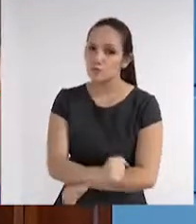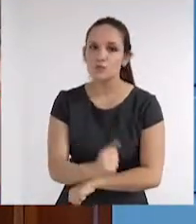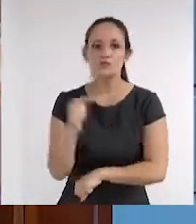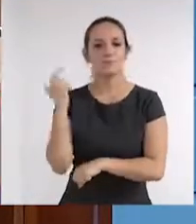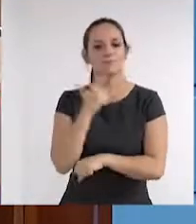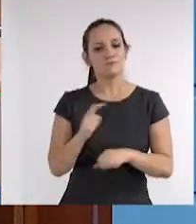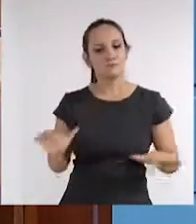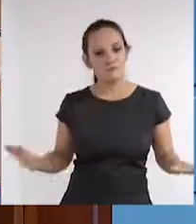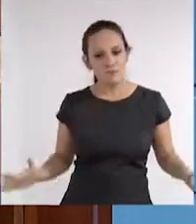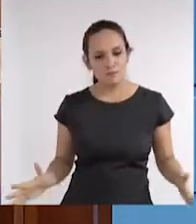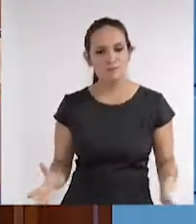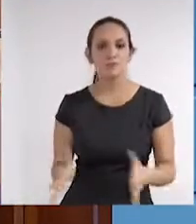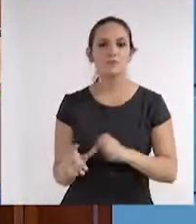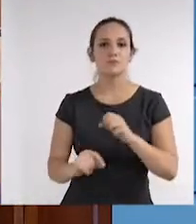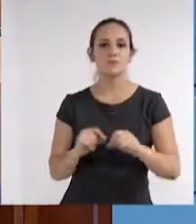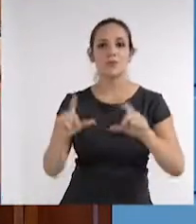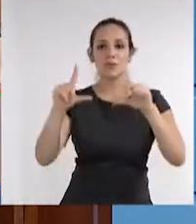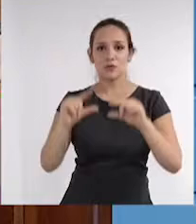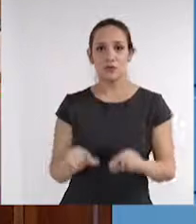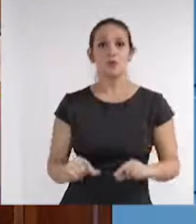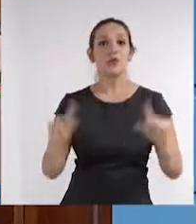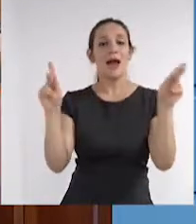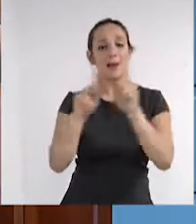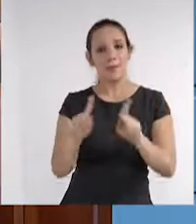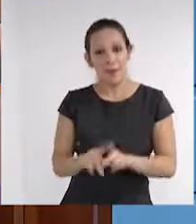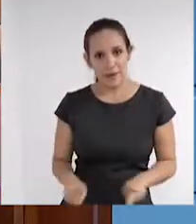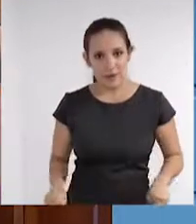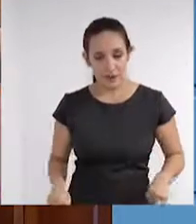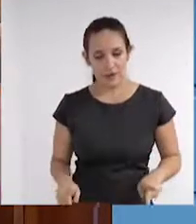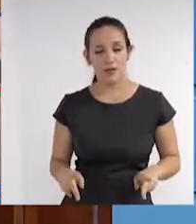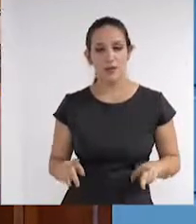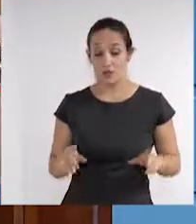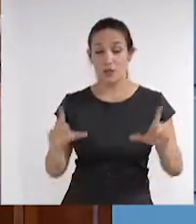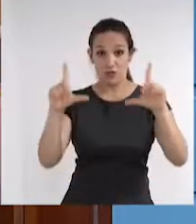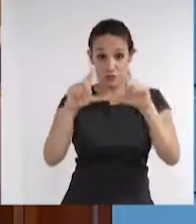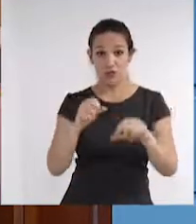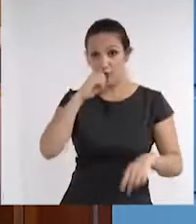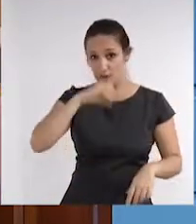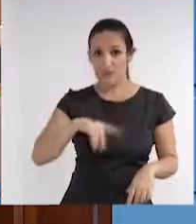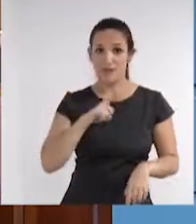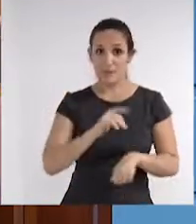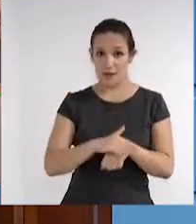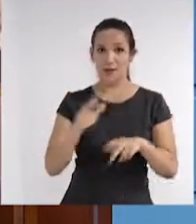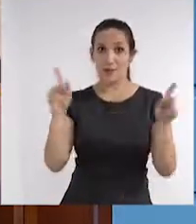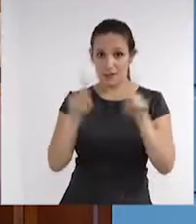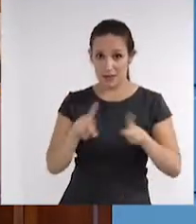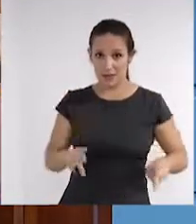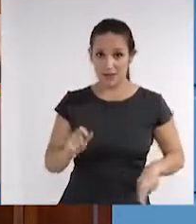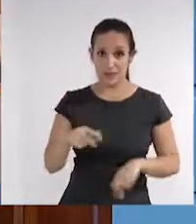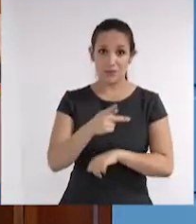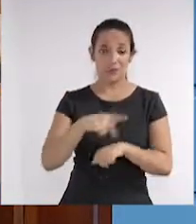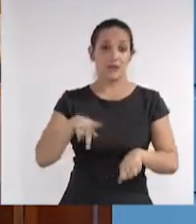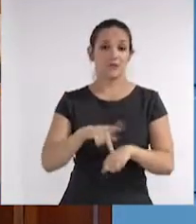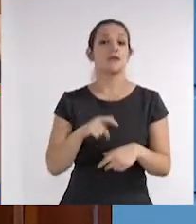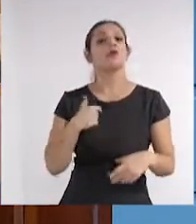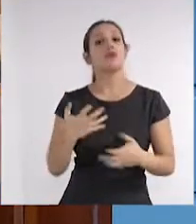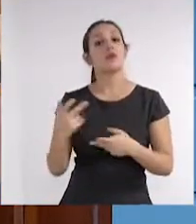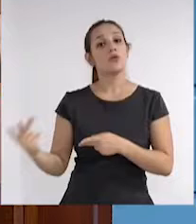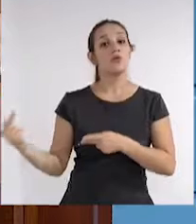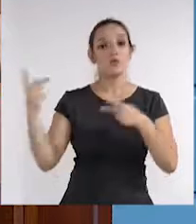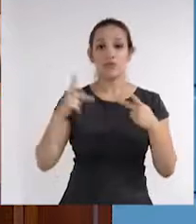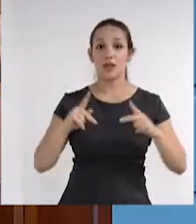a violência se torne suportável, a níveis suportáveis no nosso país. Então, eu quero convidar a todos,